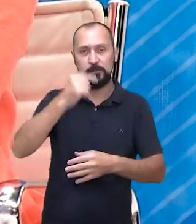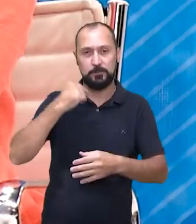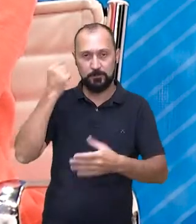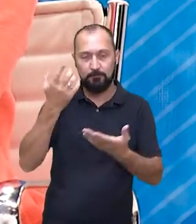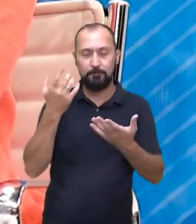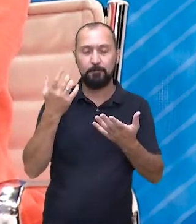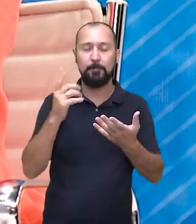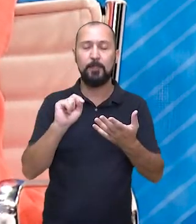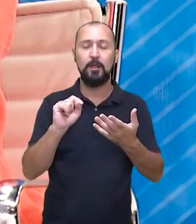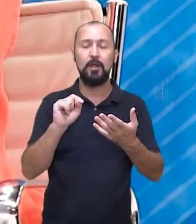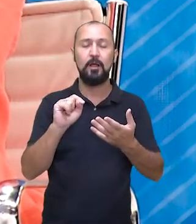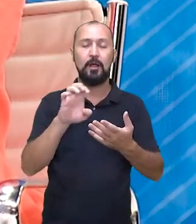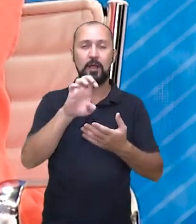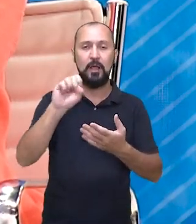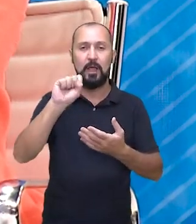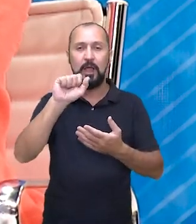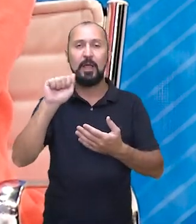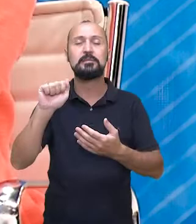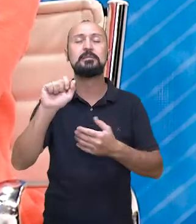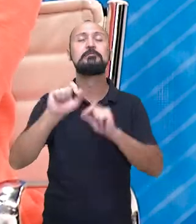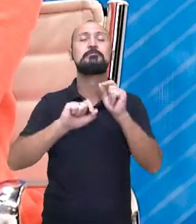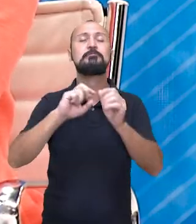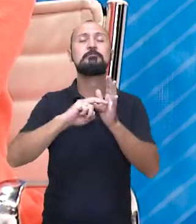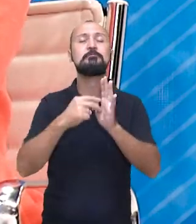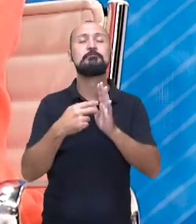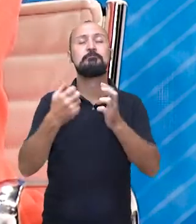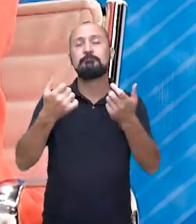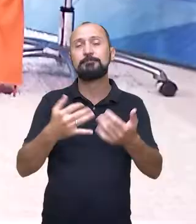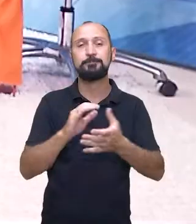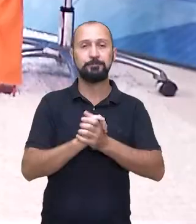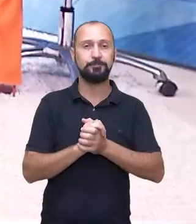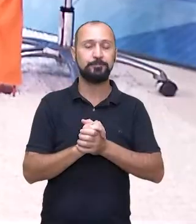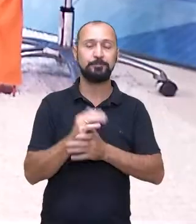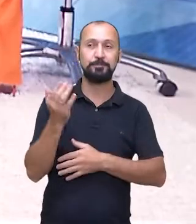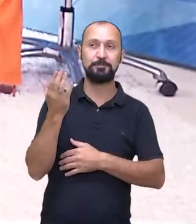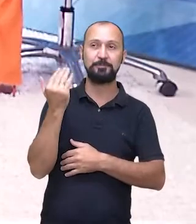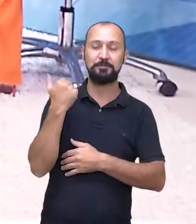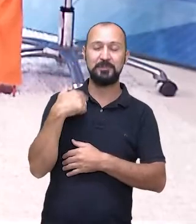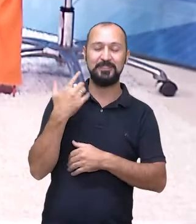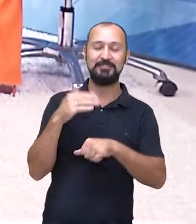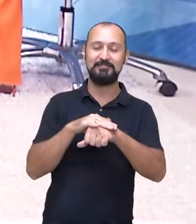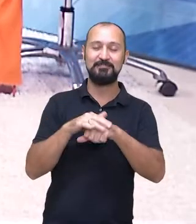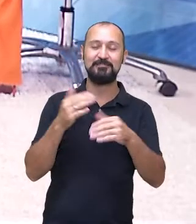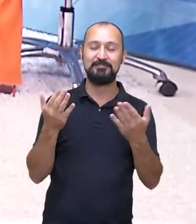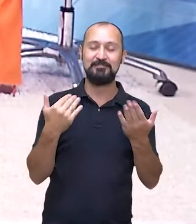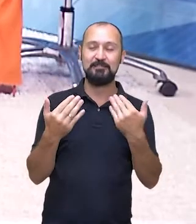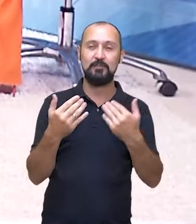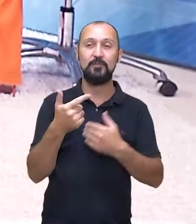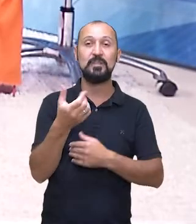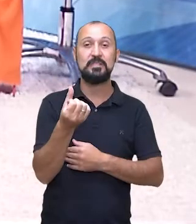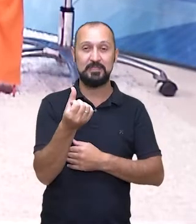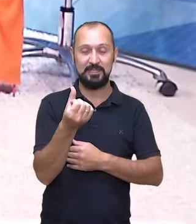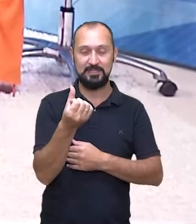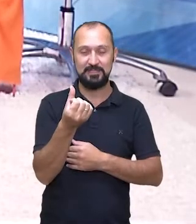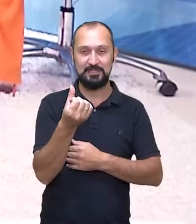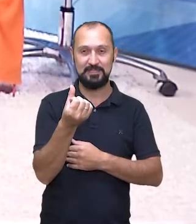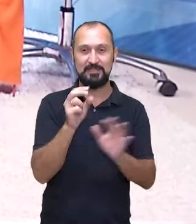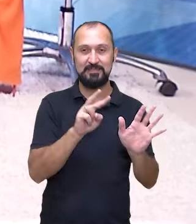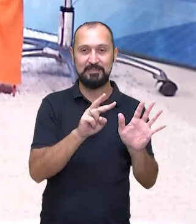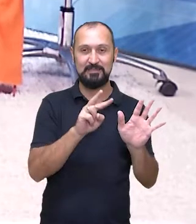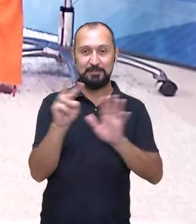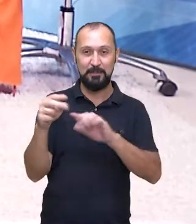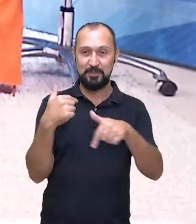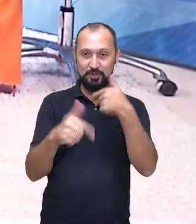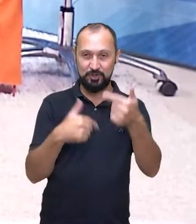disponível para advocacia o trabalho dessa nesse sentido Olha a gente tava contando Esses dias nós temos